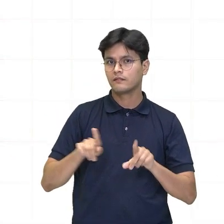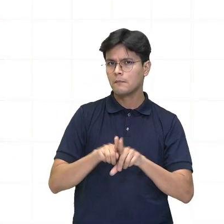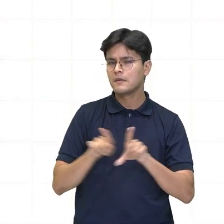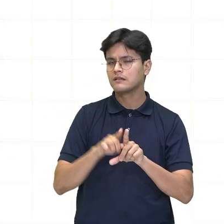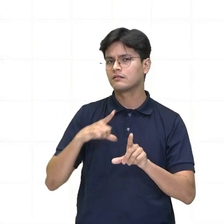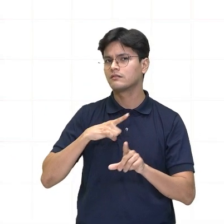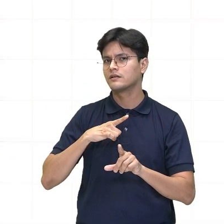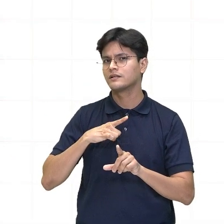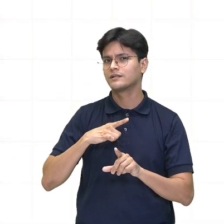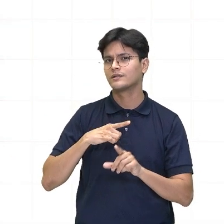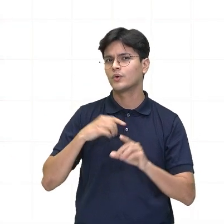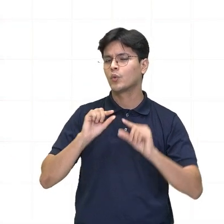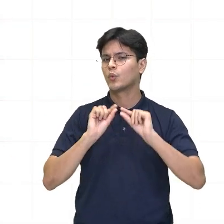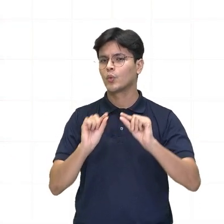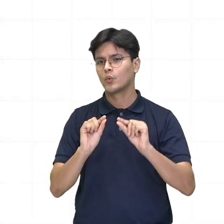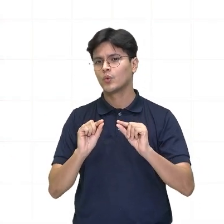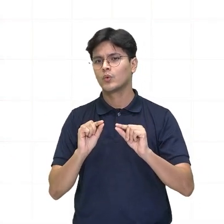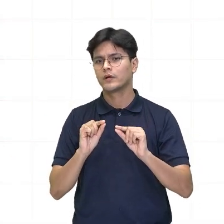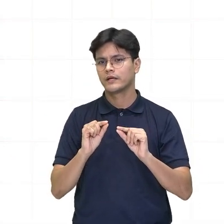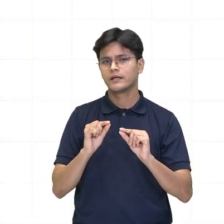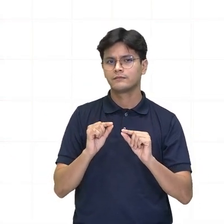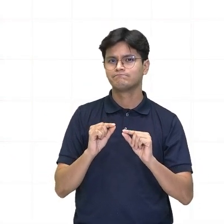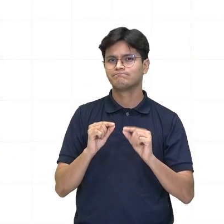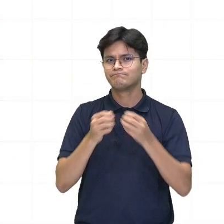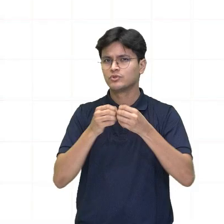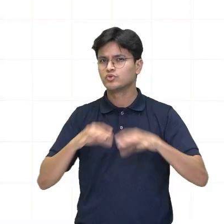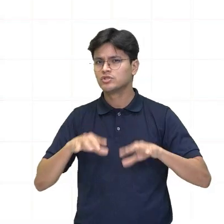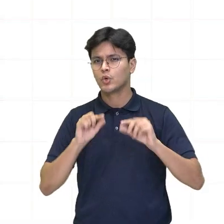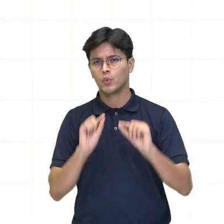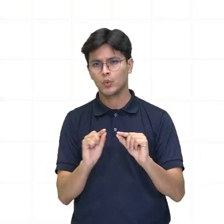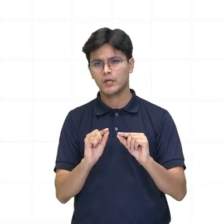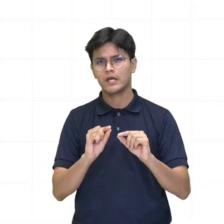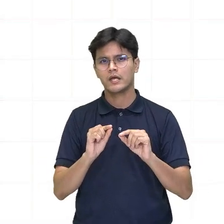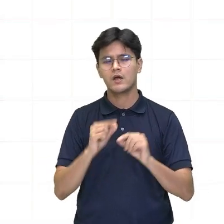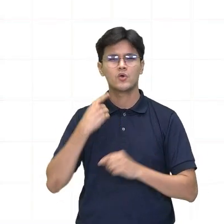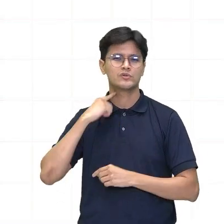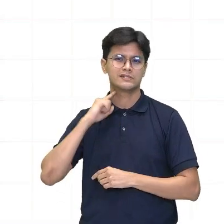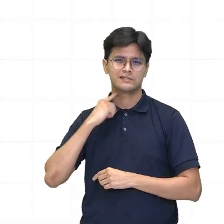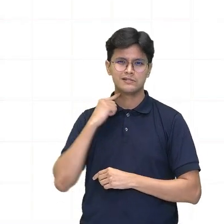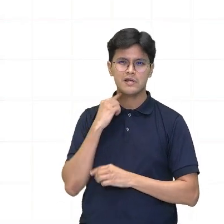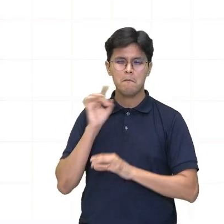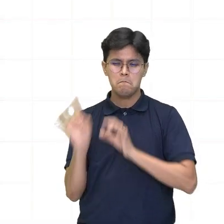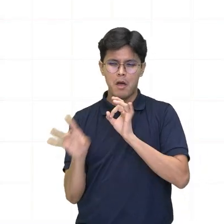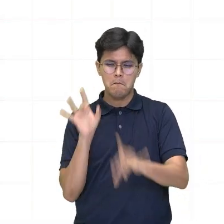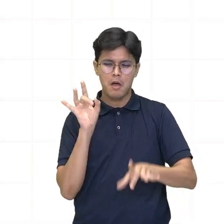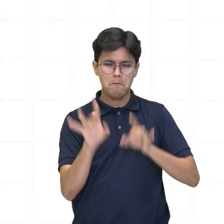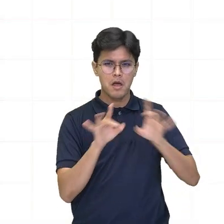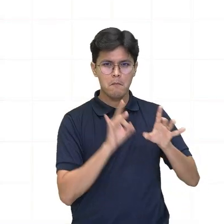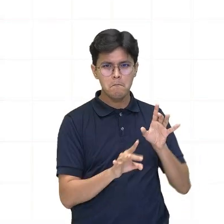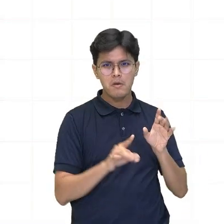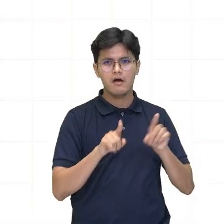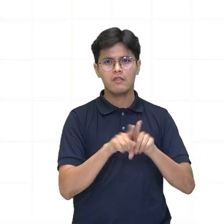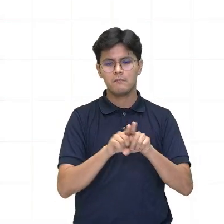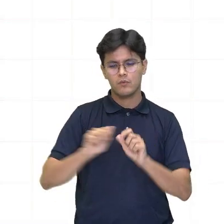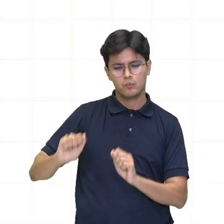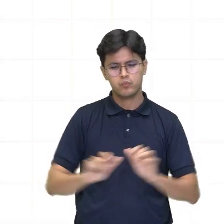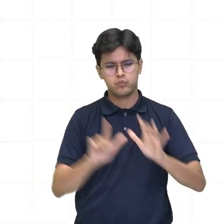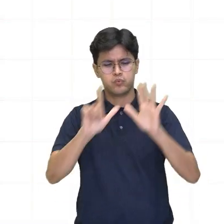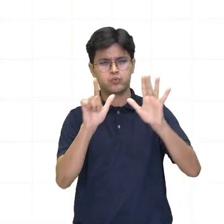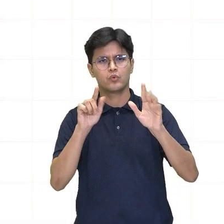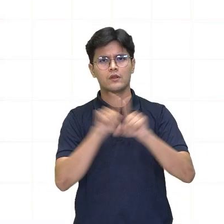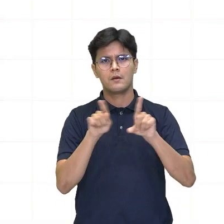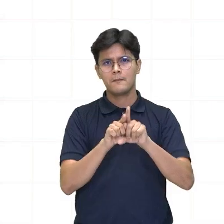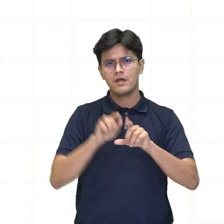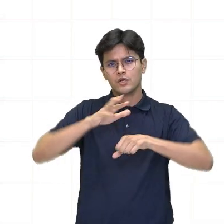olha, poluição, aquecimento global, doenças, são as principais desvantagens, né, com relação à emissão também